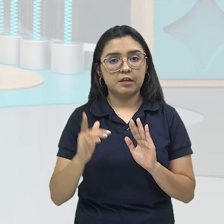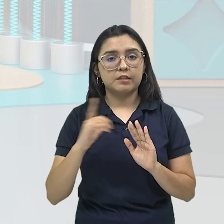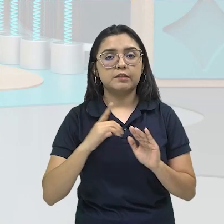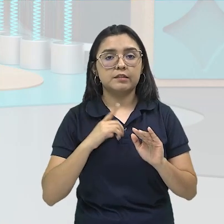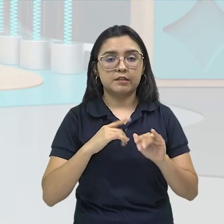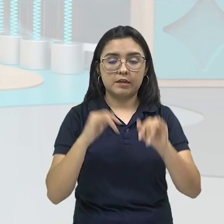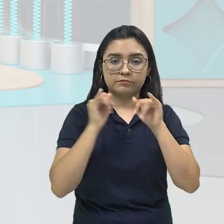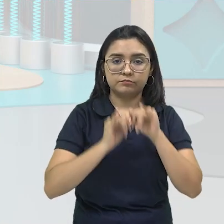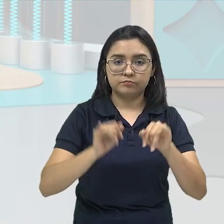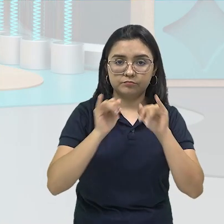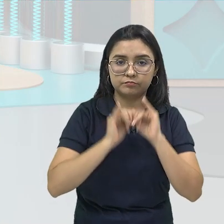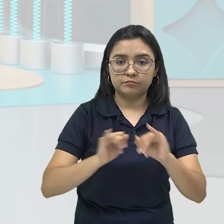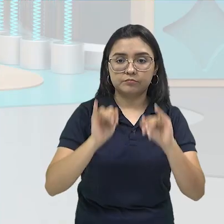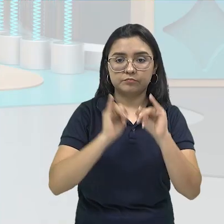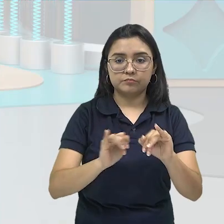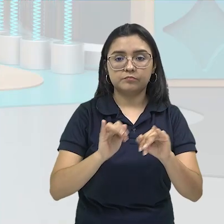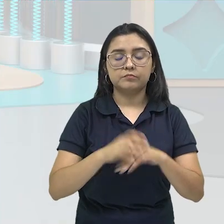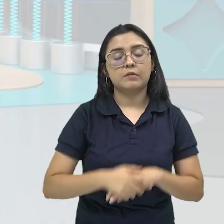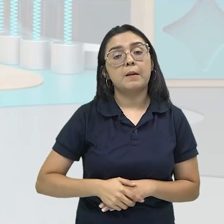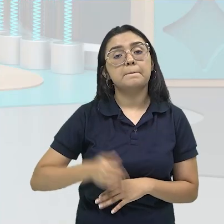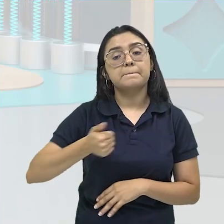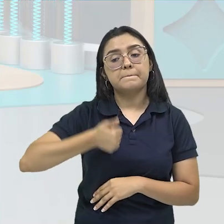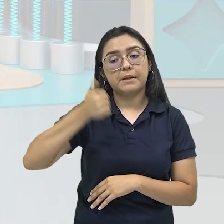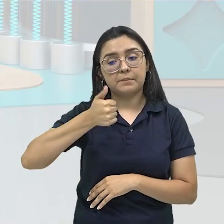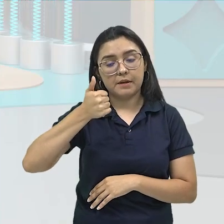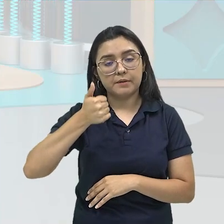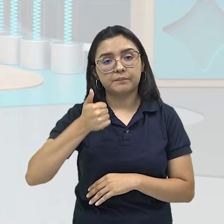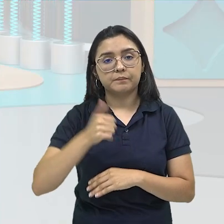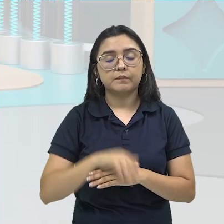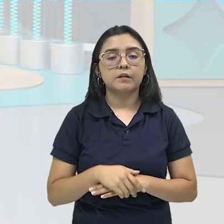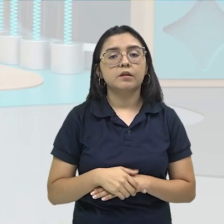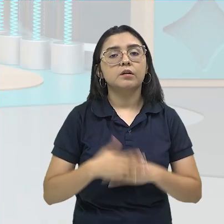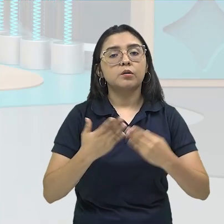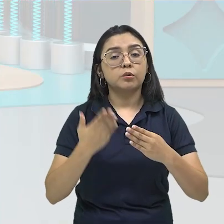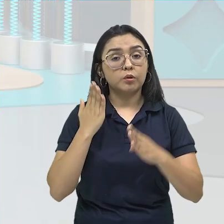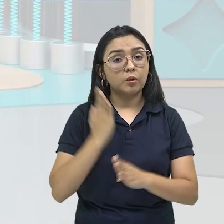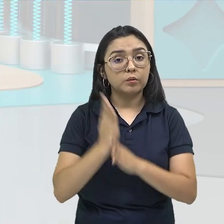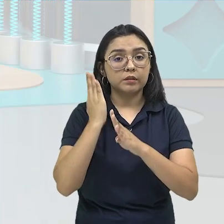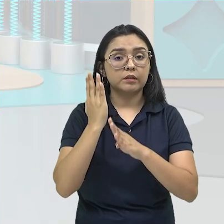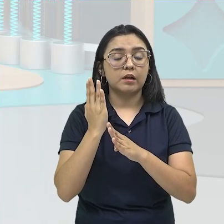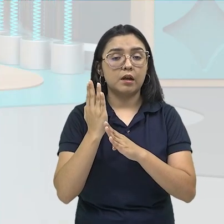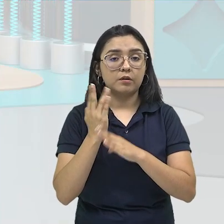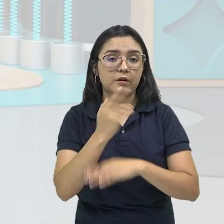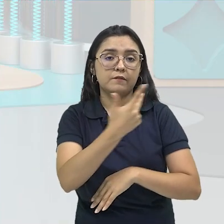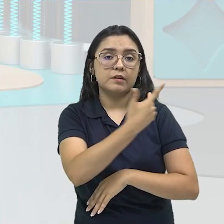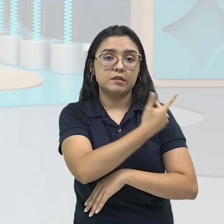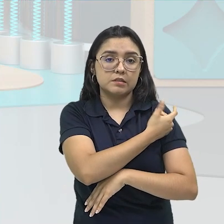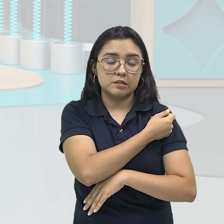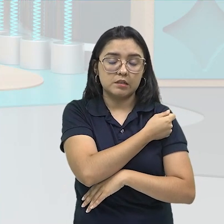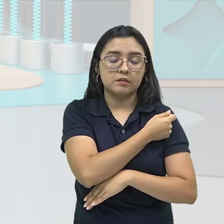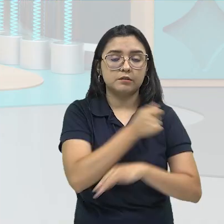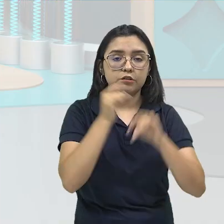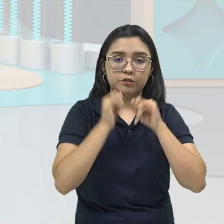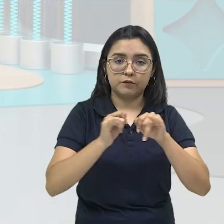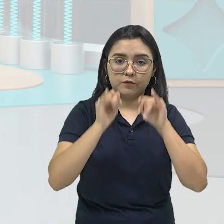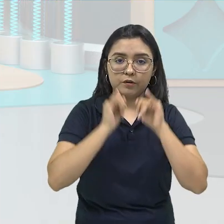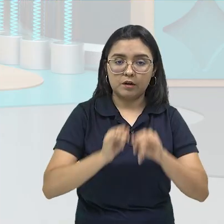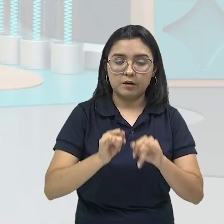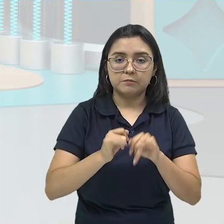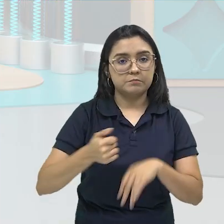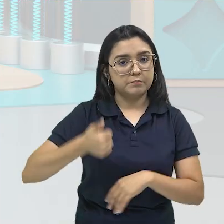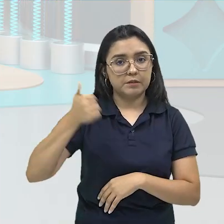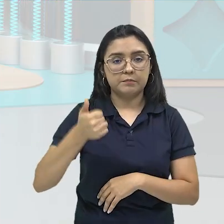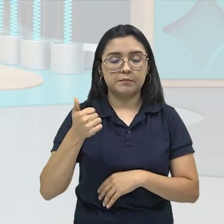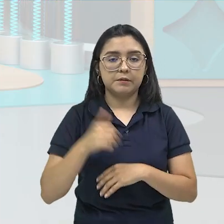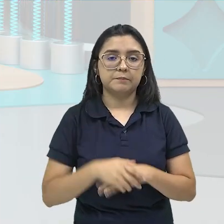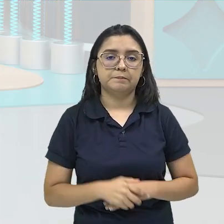da primeira vez, de você se vacinar a primeira vez, assim que surgiu a vacina. Então, todos devem se vacinar. Por que a gente